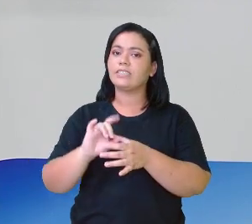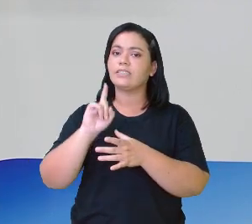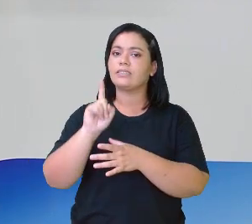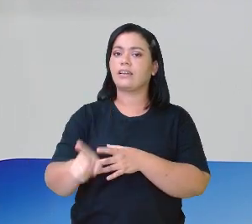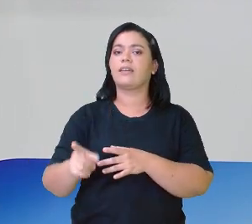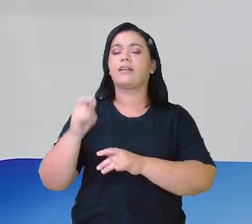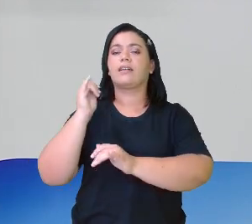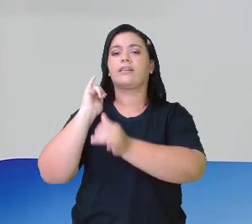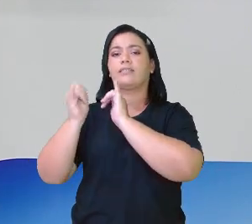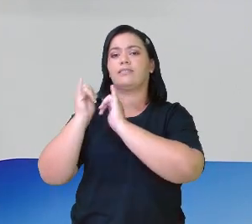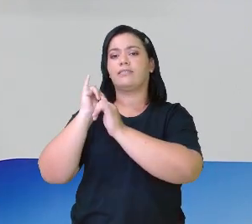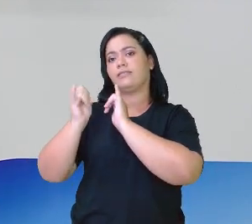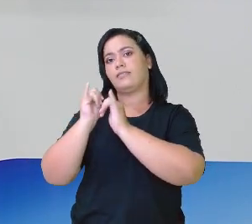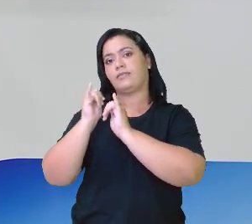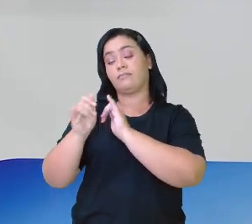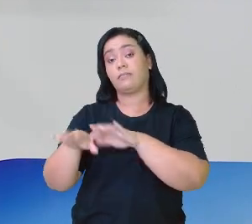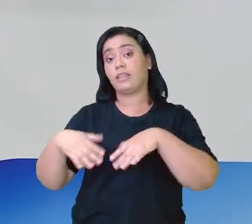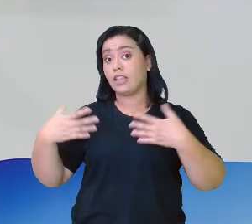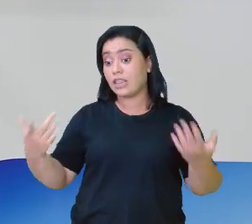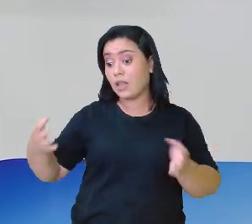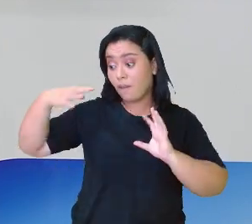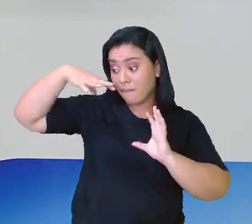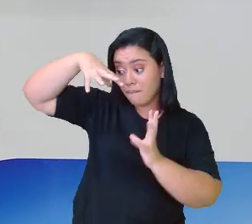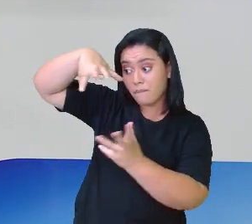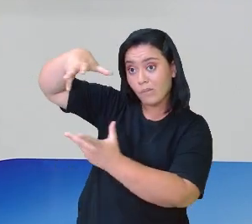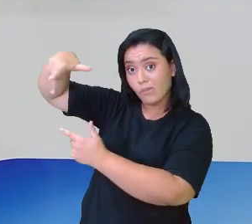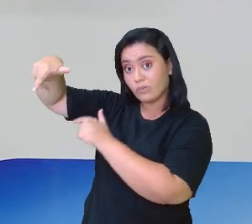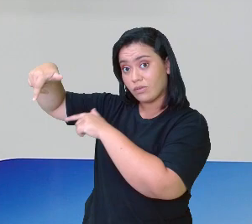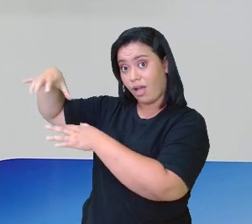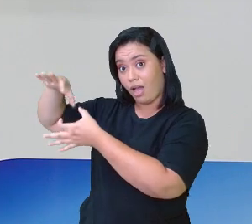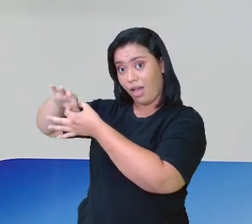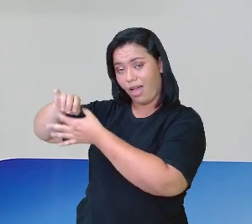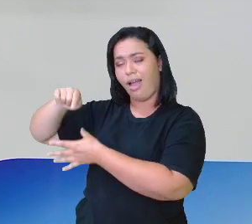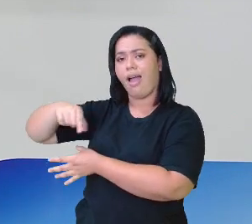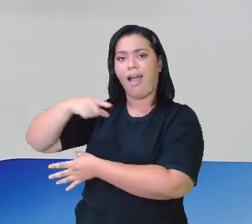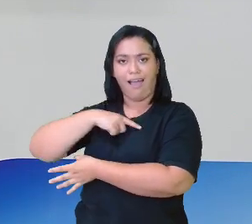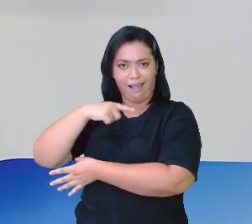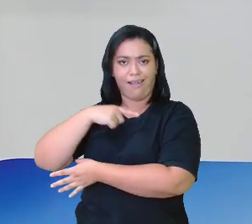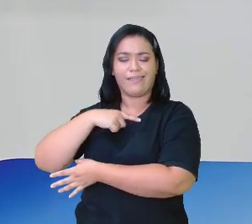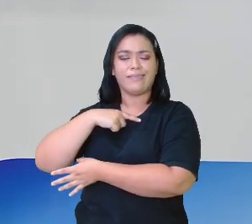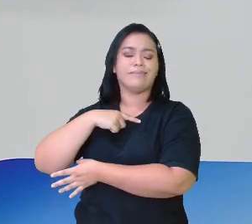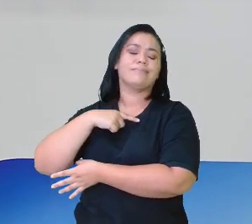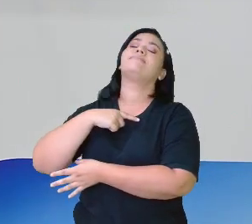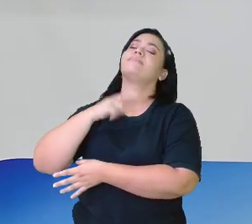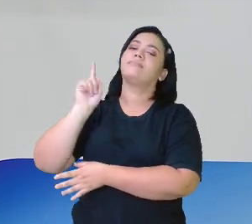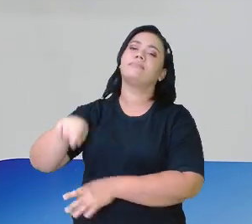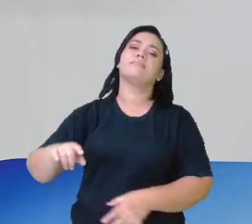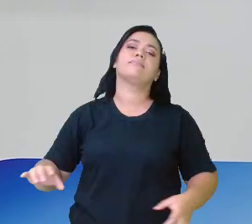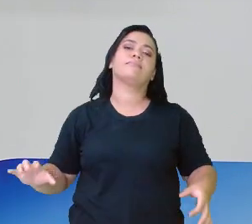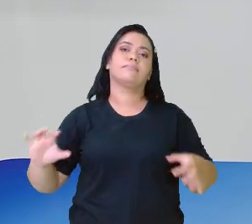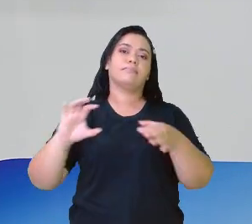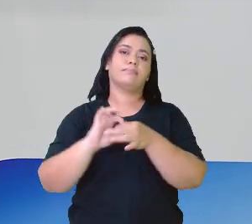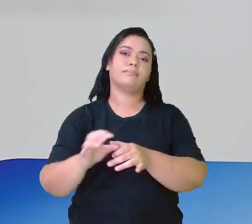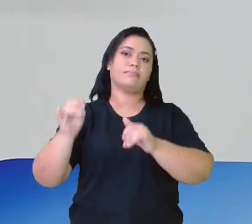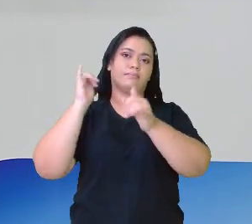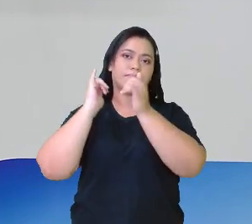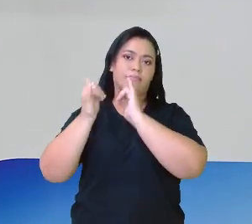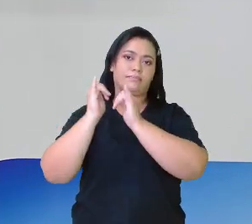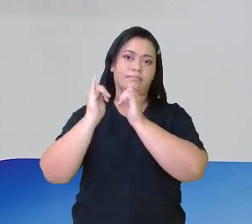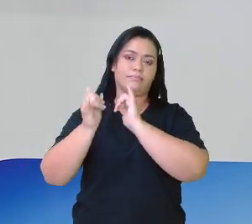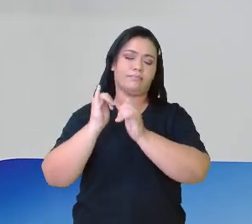da internet. Então, o mundo hoje ele está globalizado, está conectado nessa